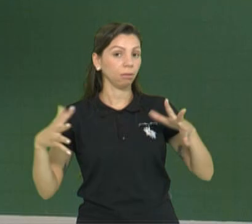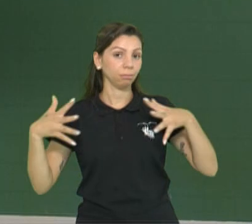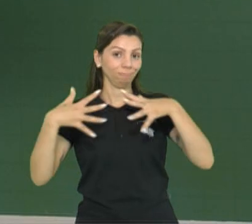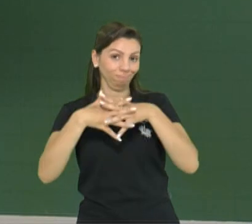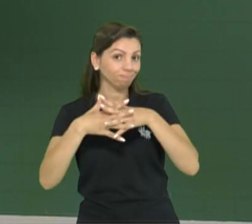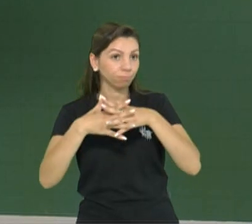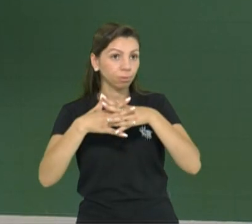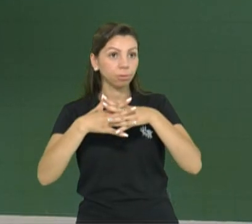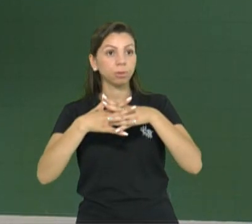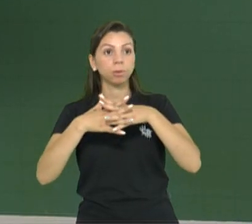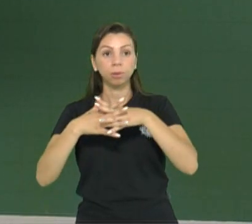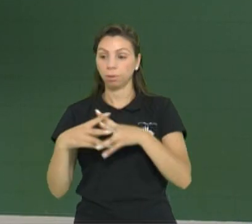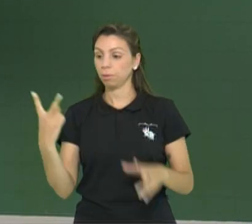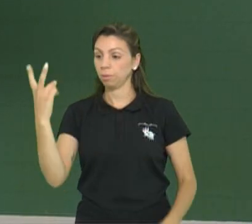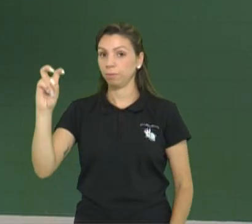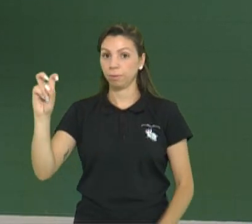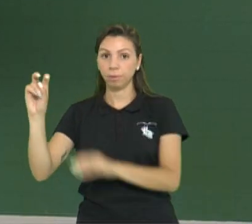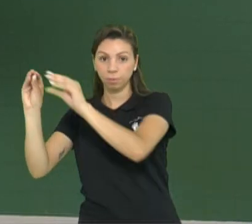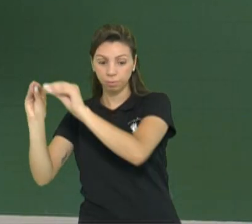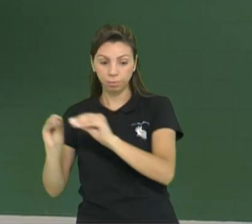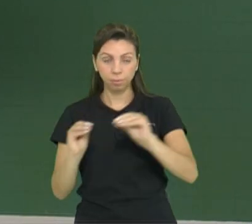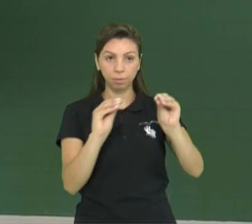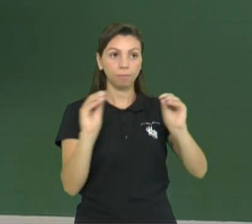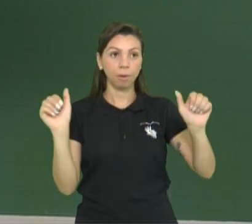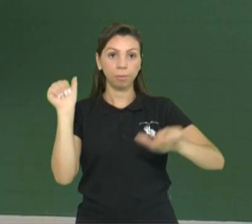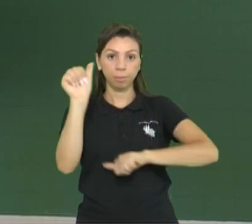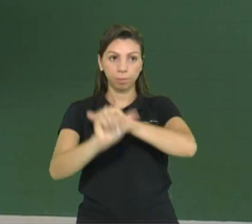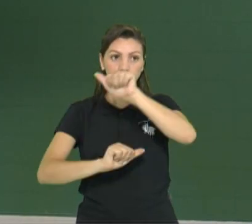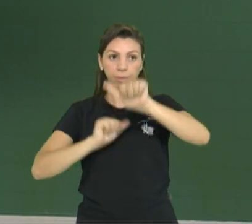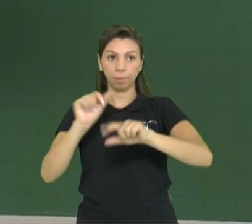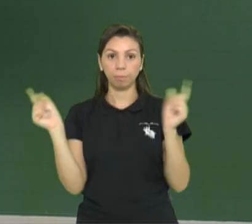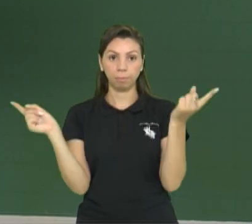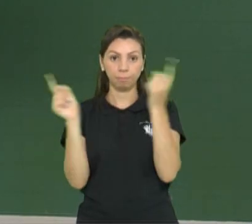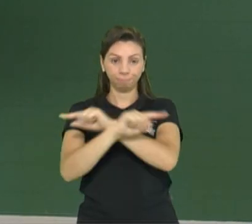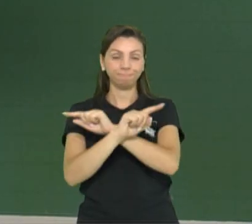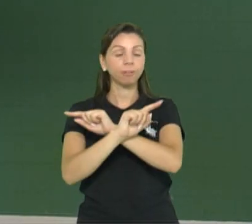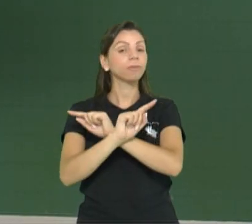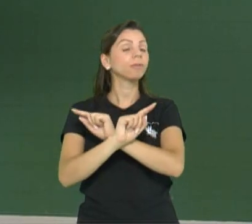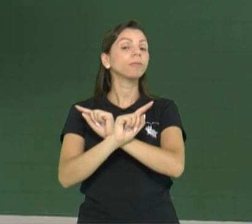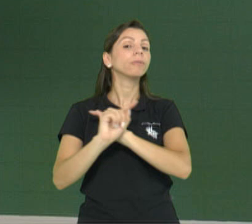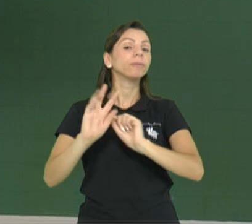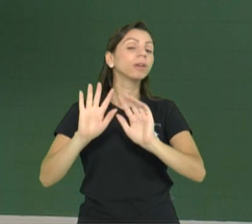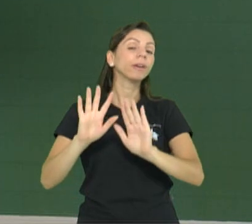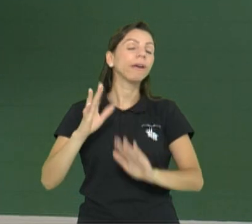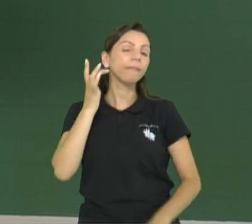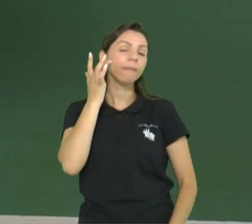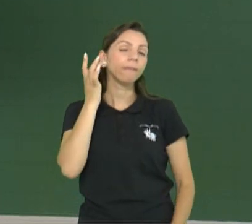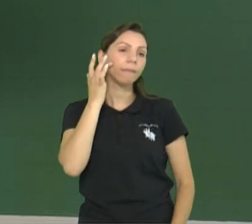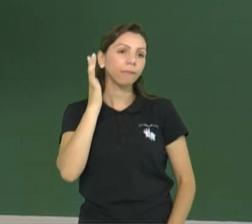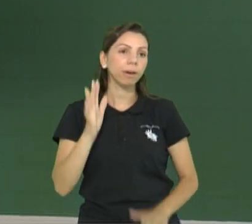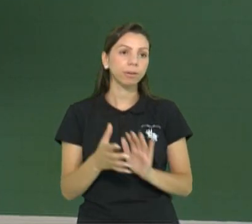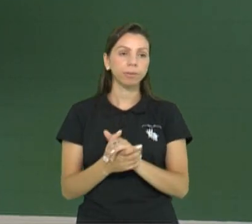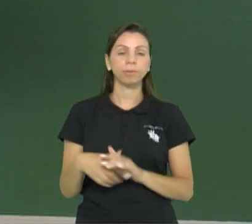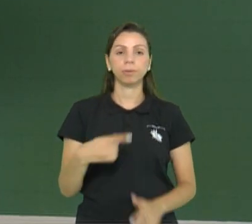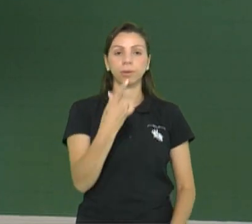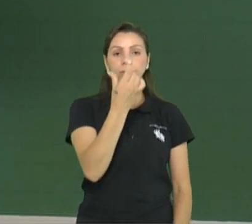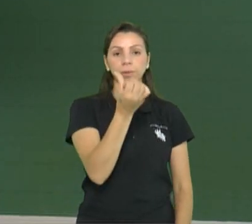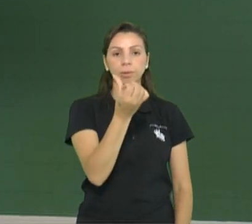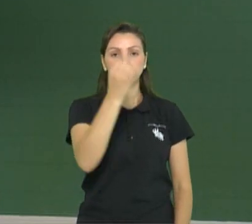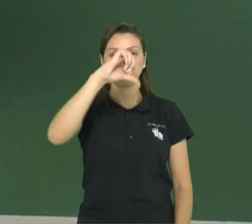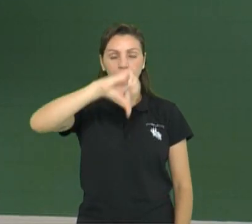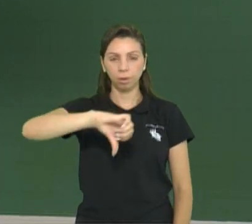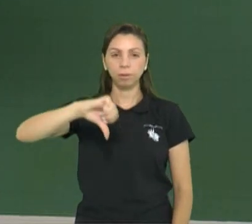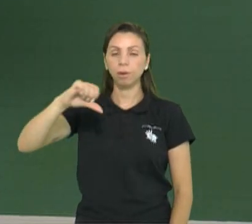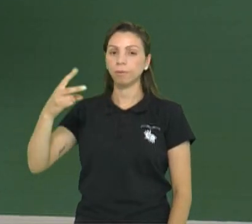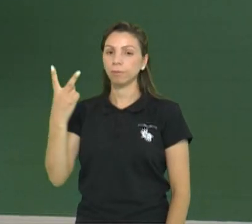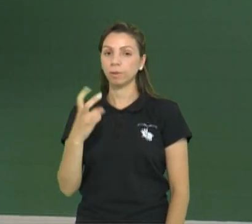né? Passando para o outro lado, sinal trocado. Aqui já foi invertido para facilitar a vida de vocês. Ó, 169 e o